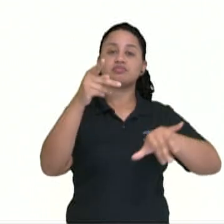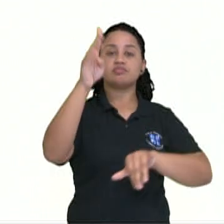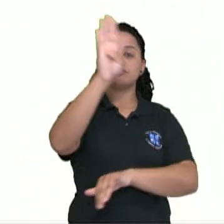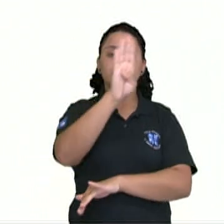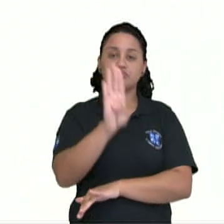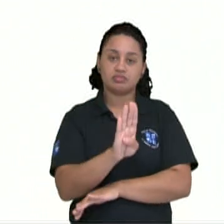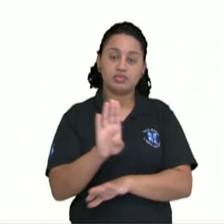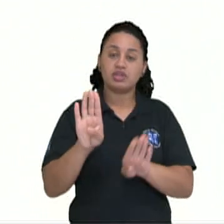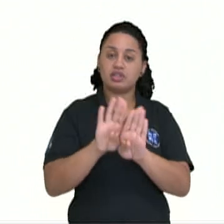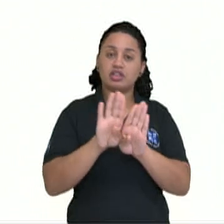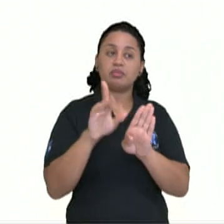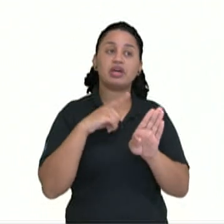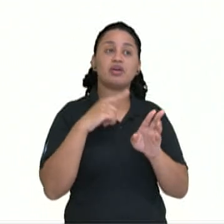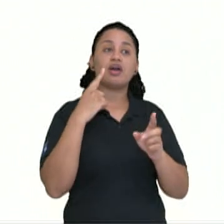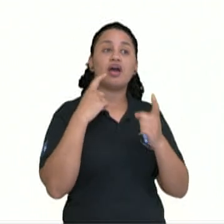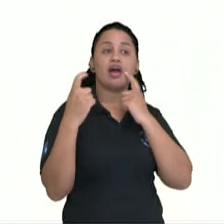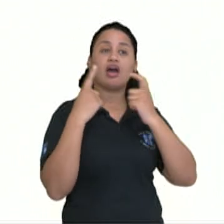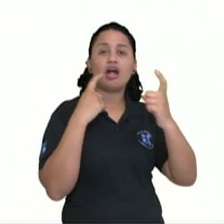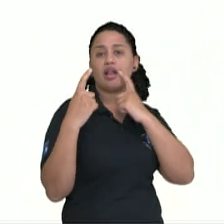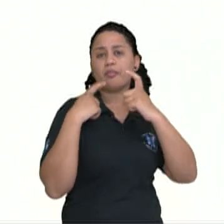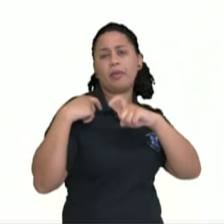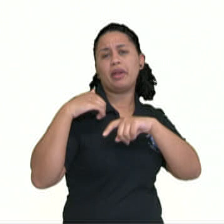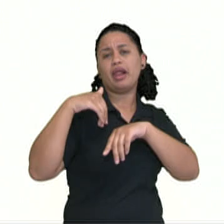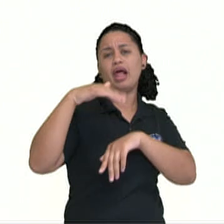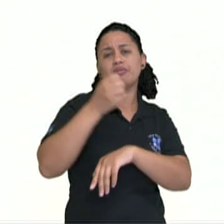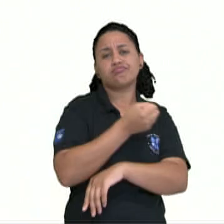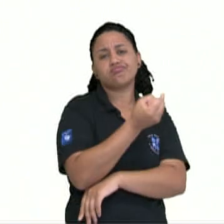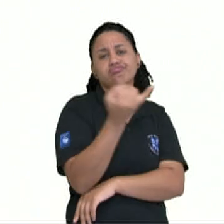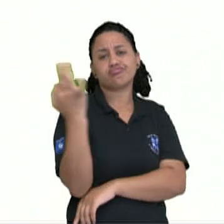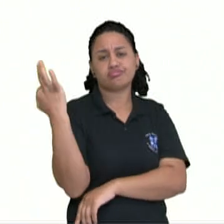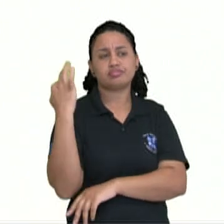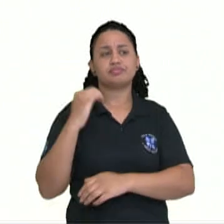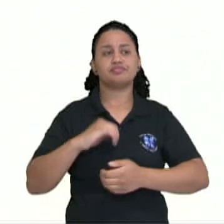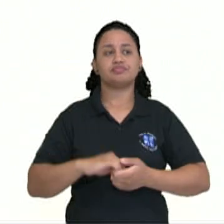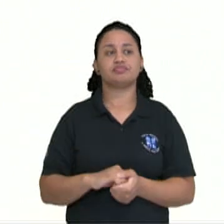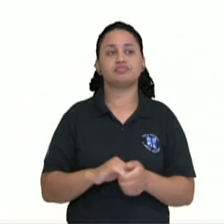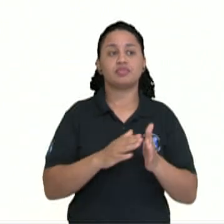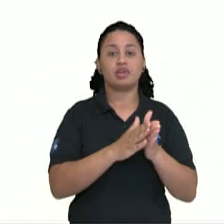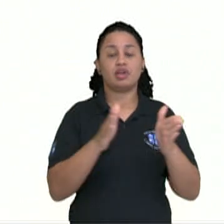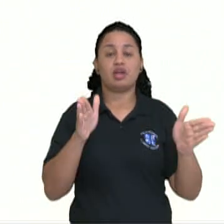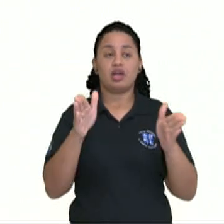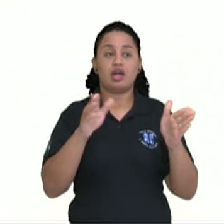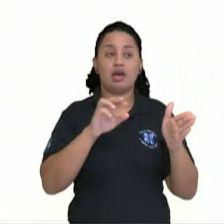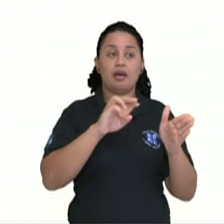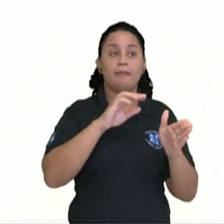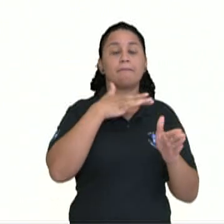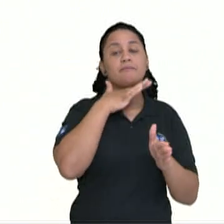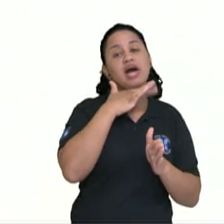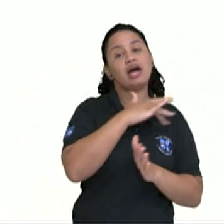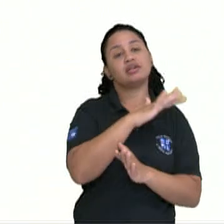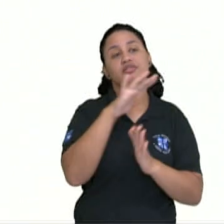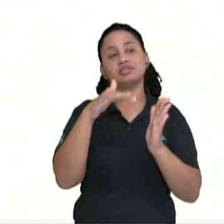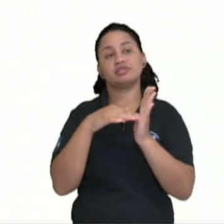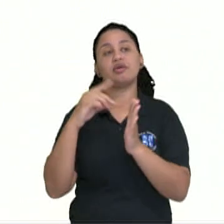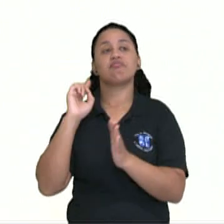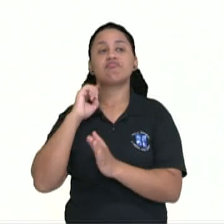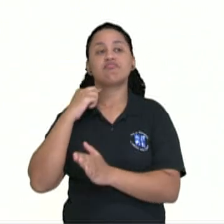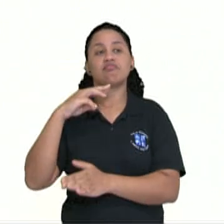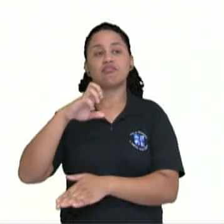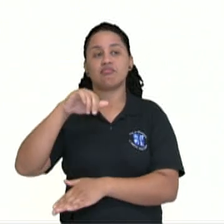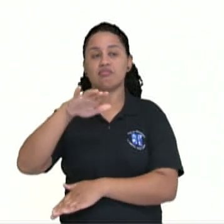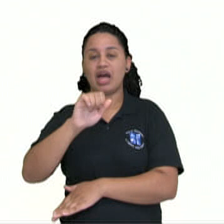e reclamações disparam. Entre março e maio foram mais de 220